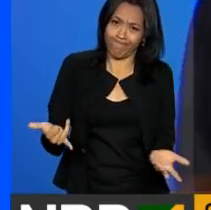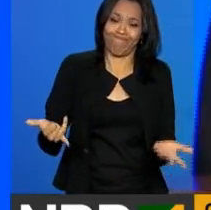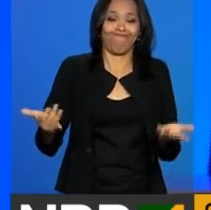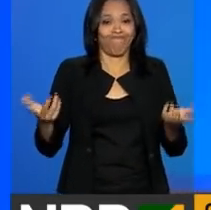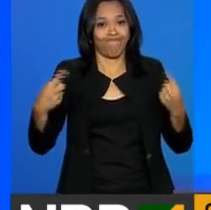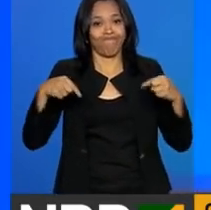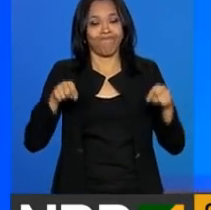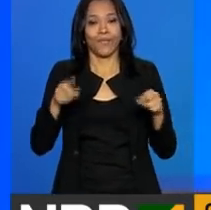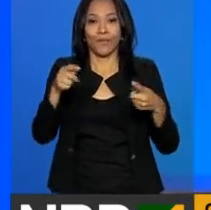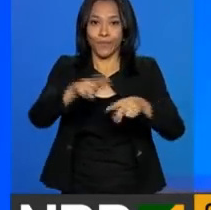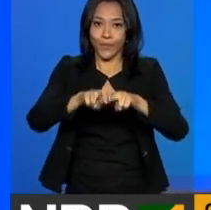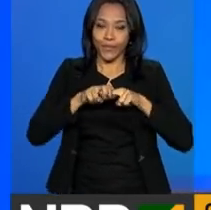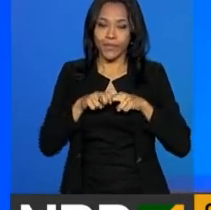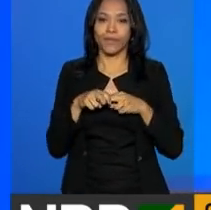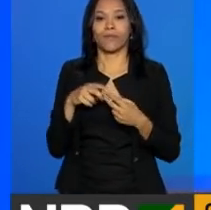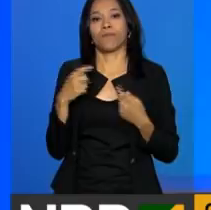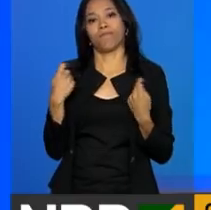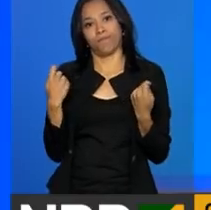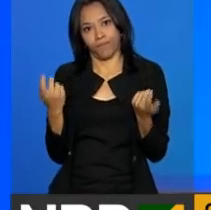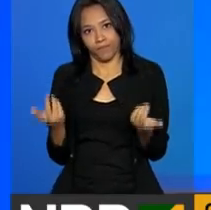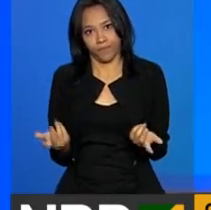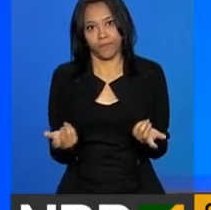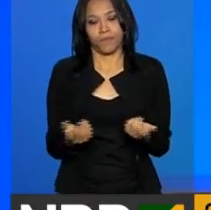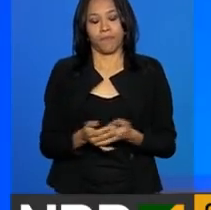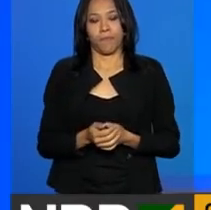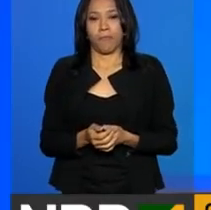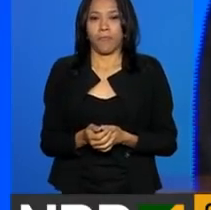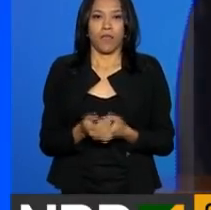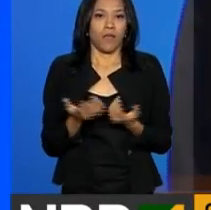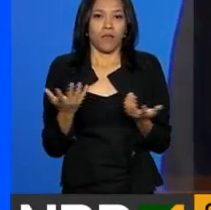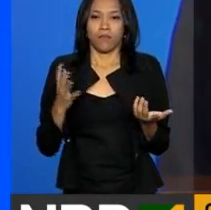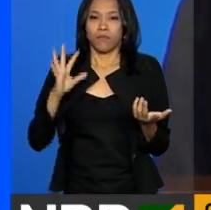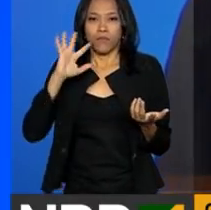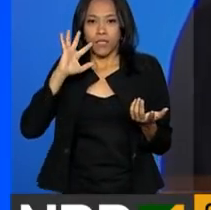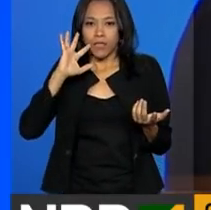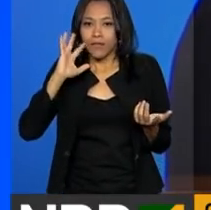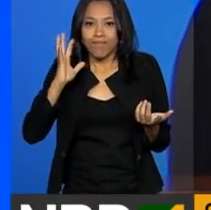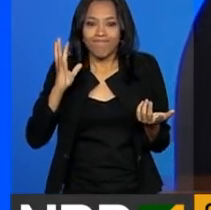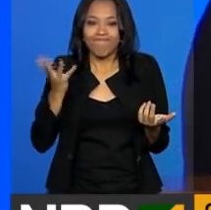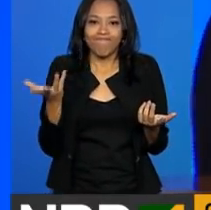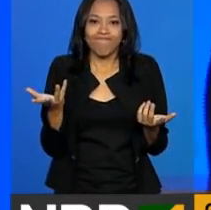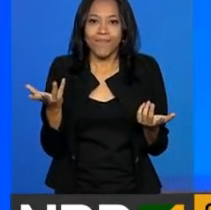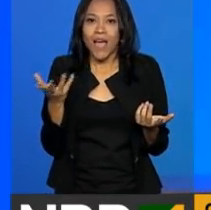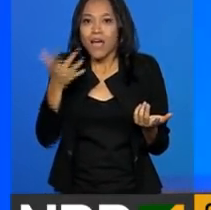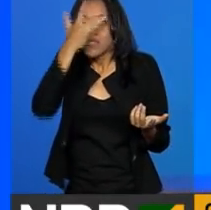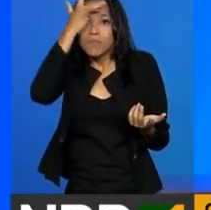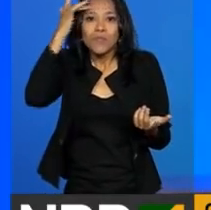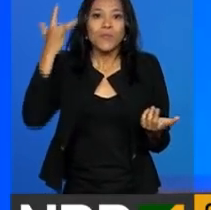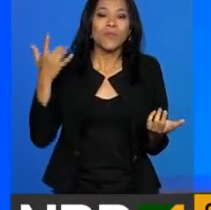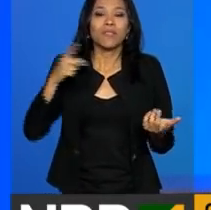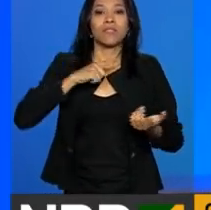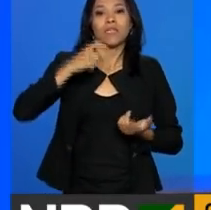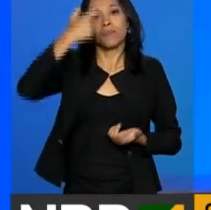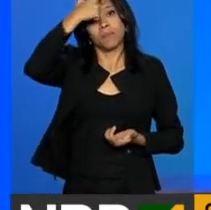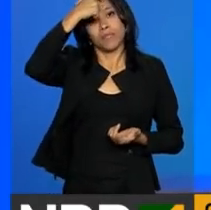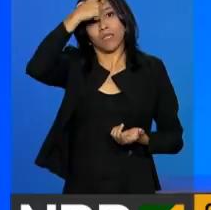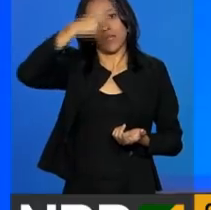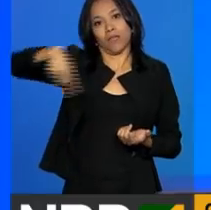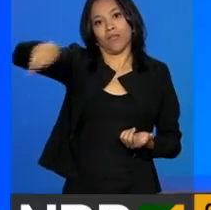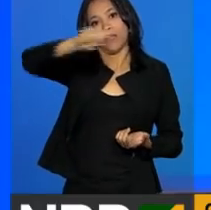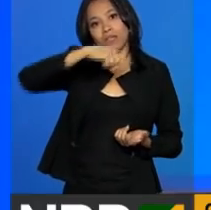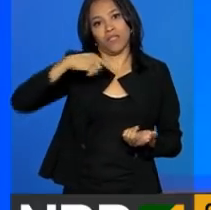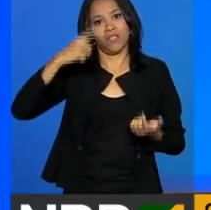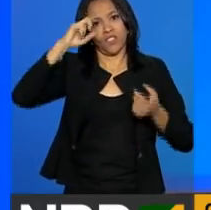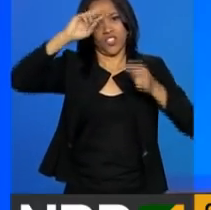reafirmado colocar em todos os caminhos e descaminhos é porque as pessoas têm uma concepção é um